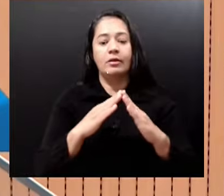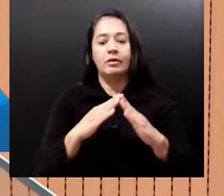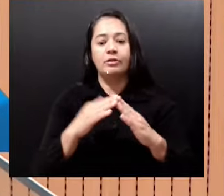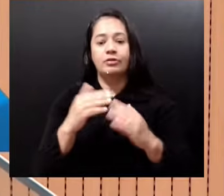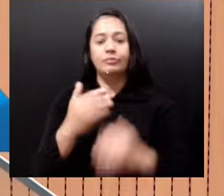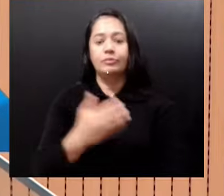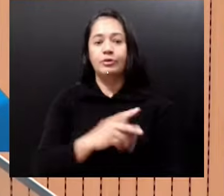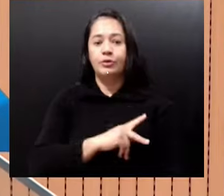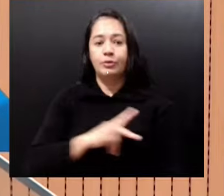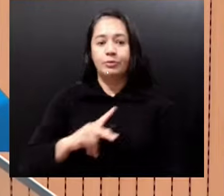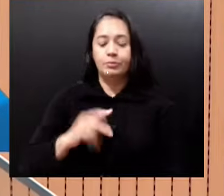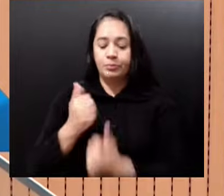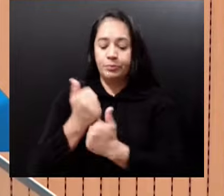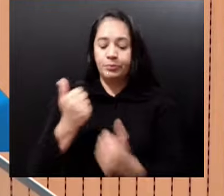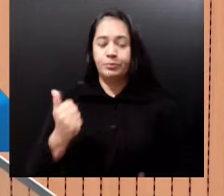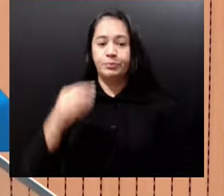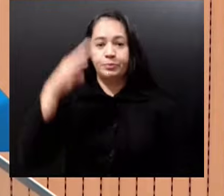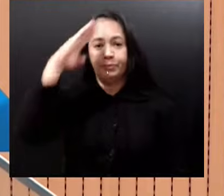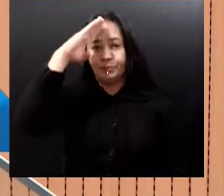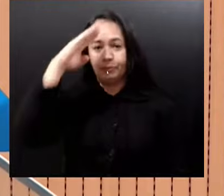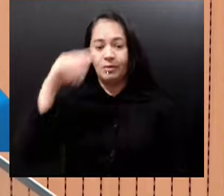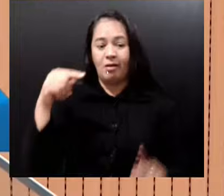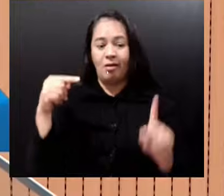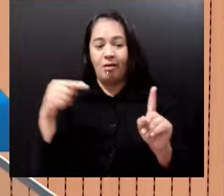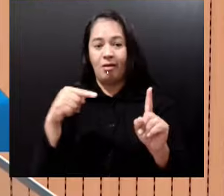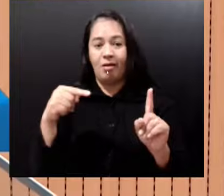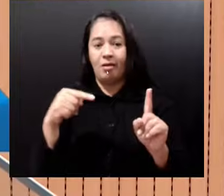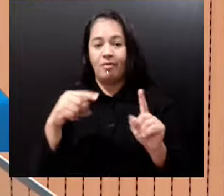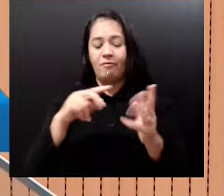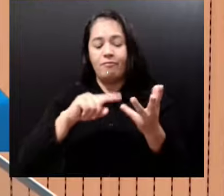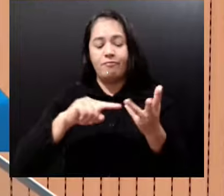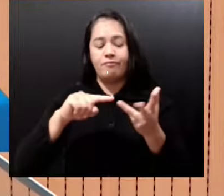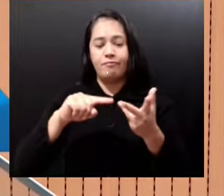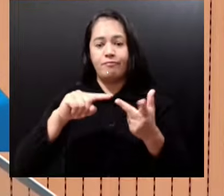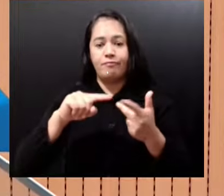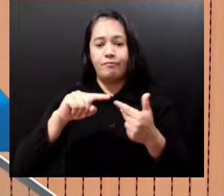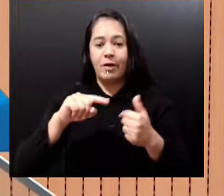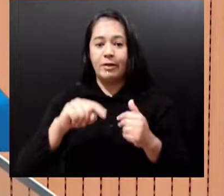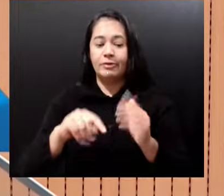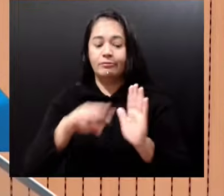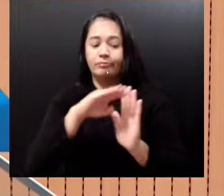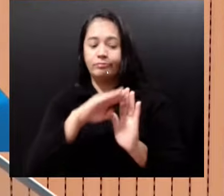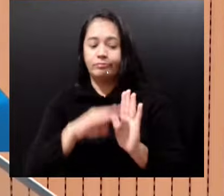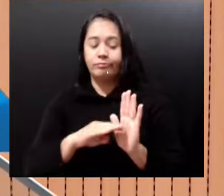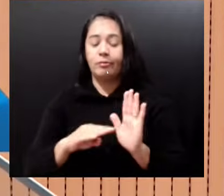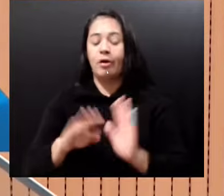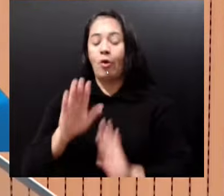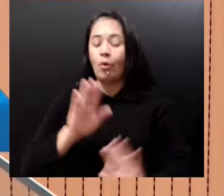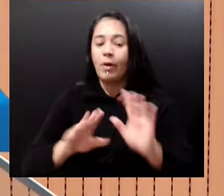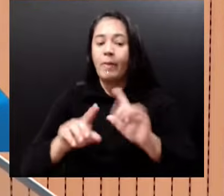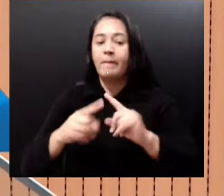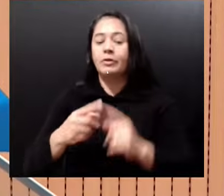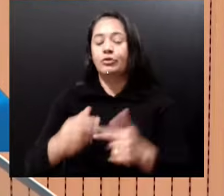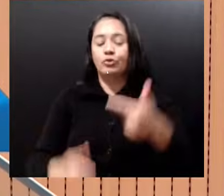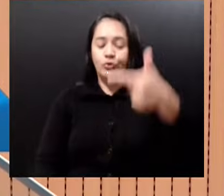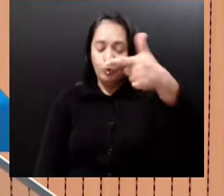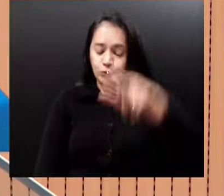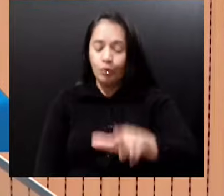Bolsonaro. Jair Bolsonaro estava com diversas medidas cautelares e, mais uma vez,